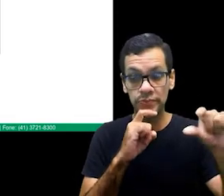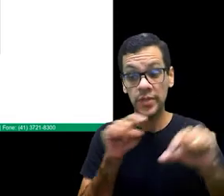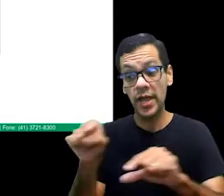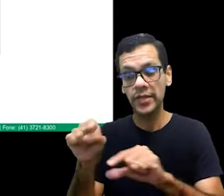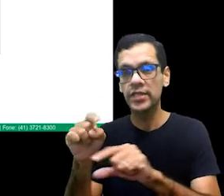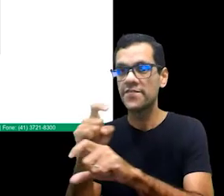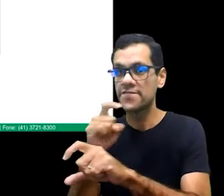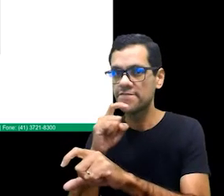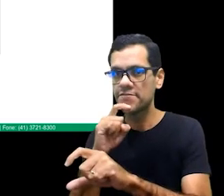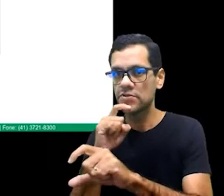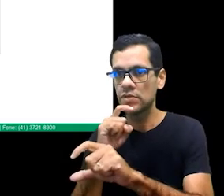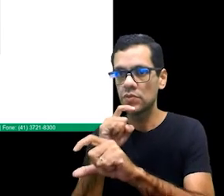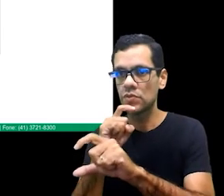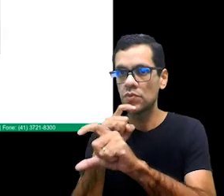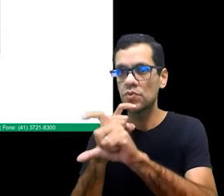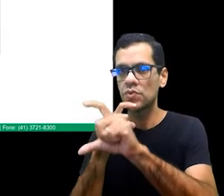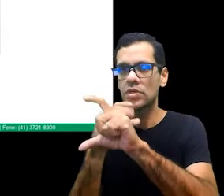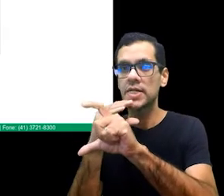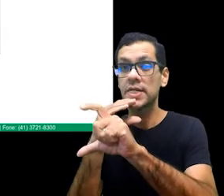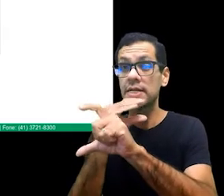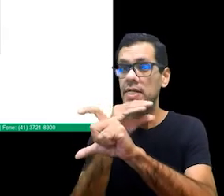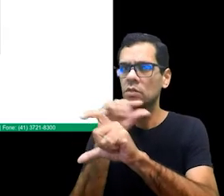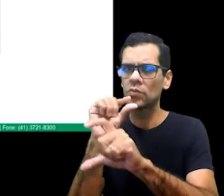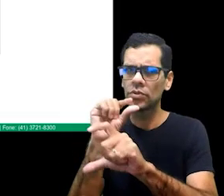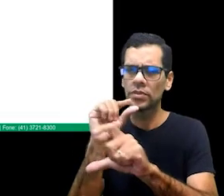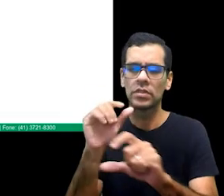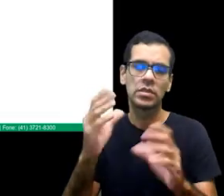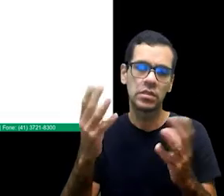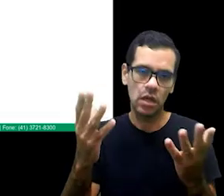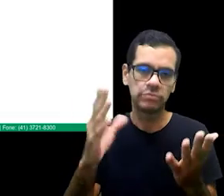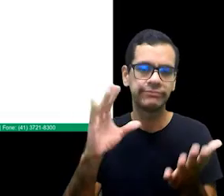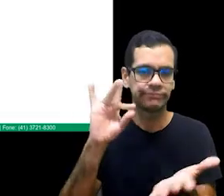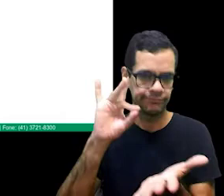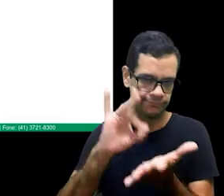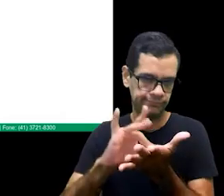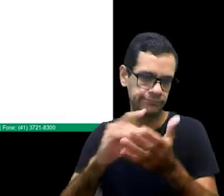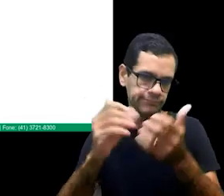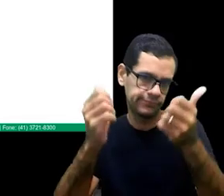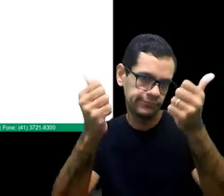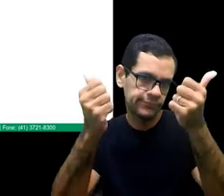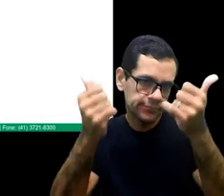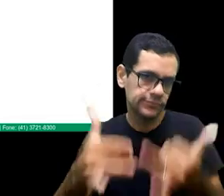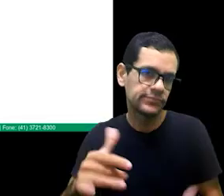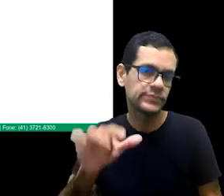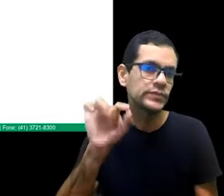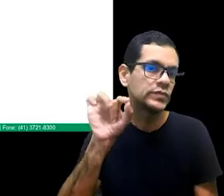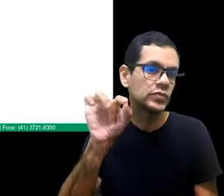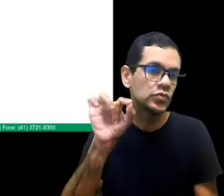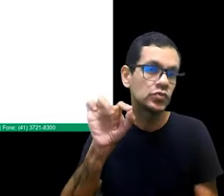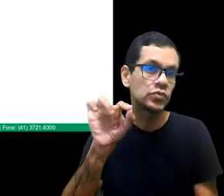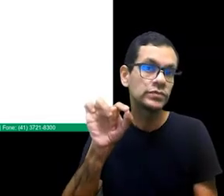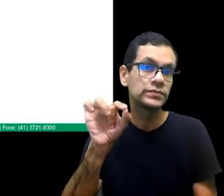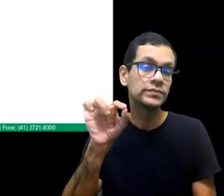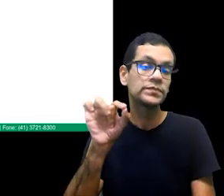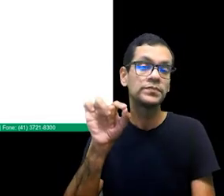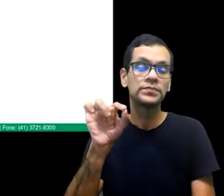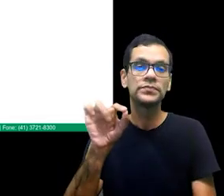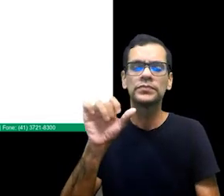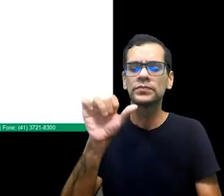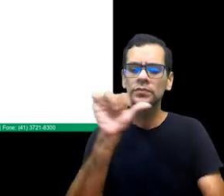que absorveu energia. É natural afirmarmos que